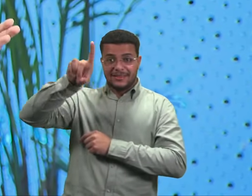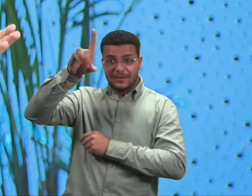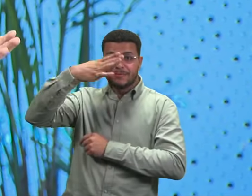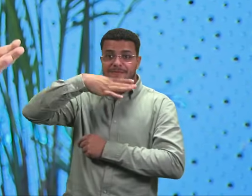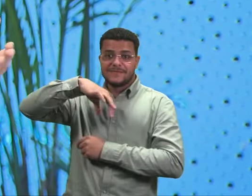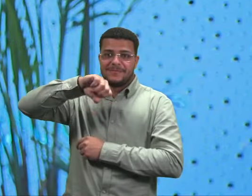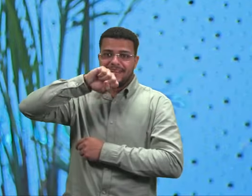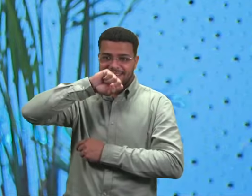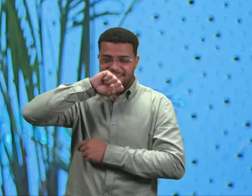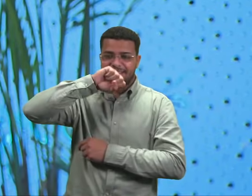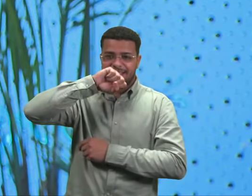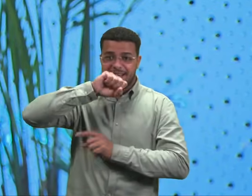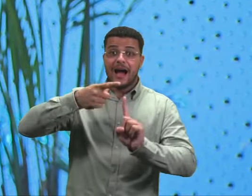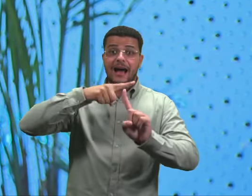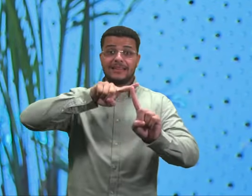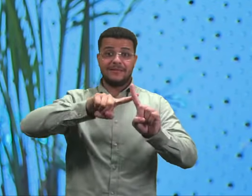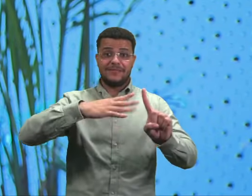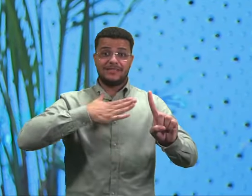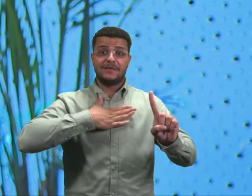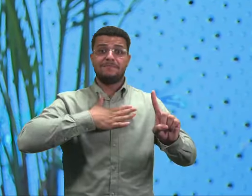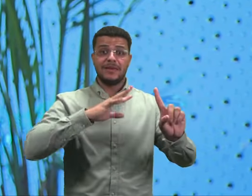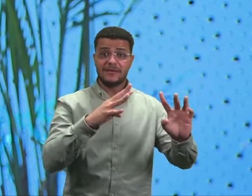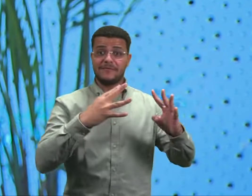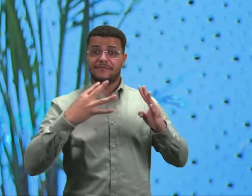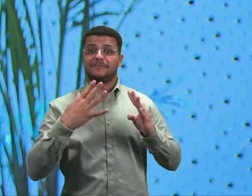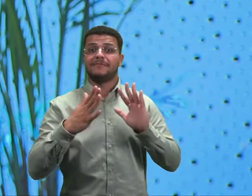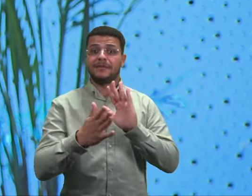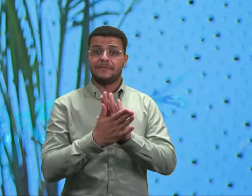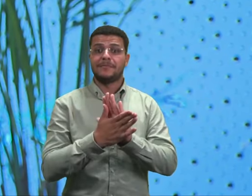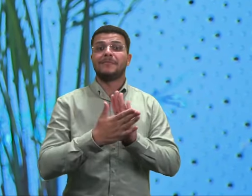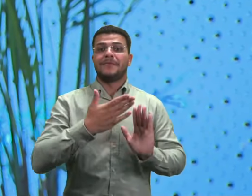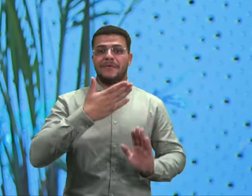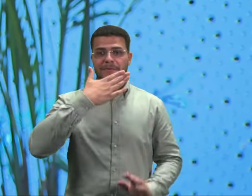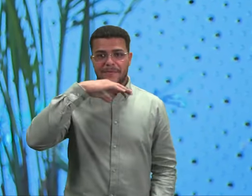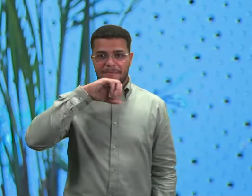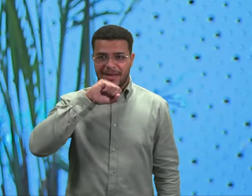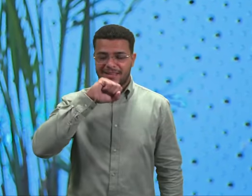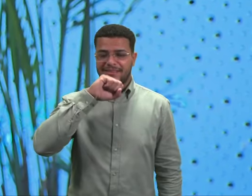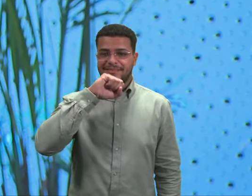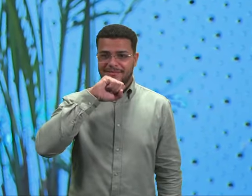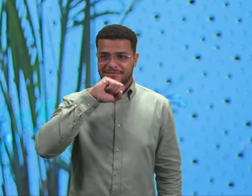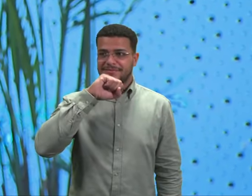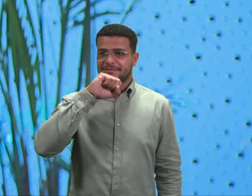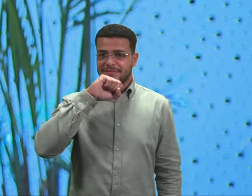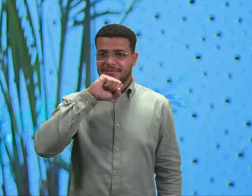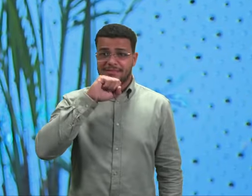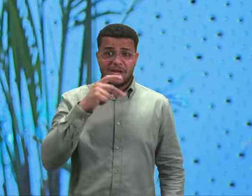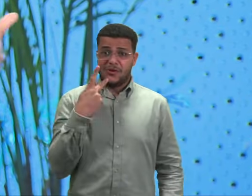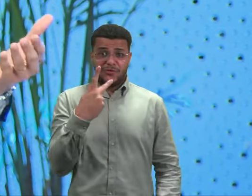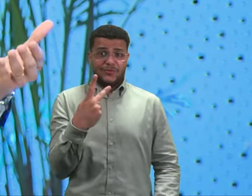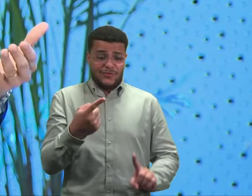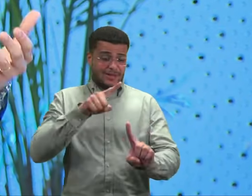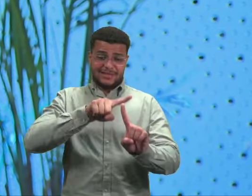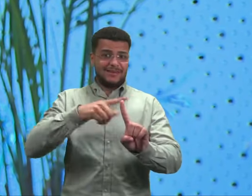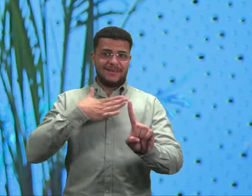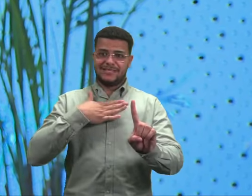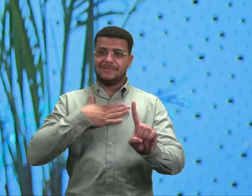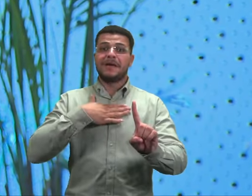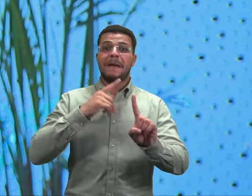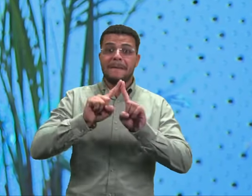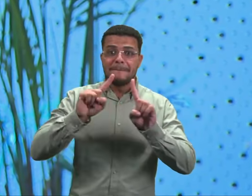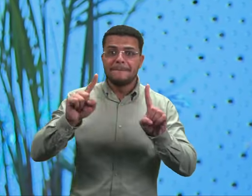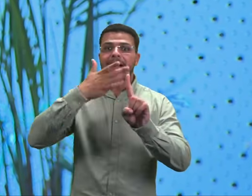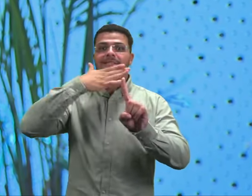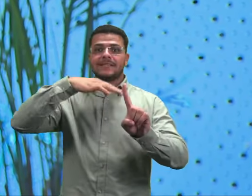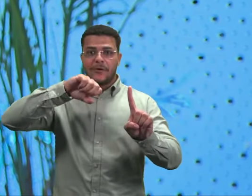Filipe, você não crê que eu estou no Pai e que o Pai está em mim? E que as palavras que eu digo a vocês eu não digo por mim mesmo, mas